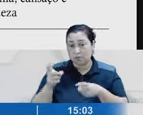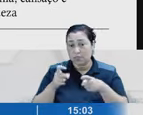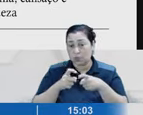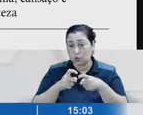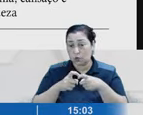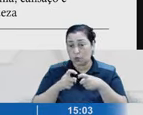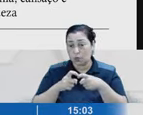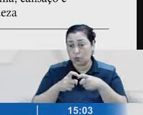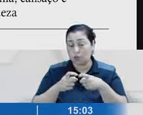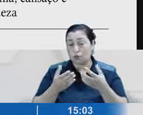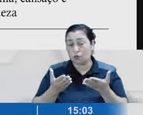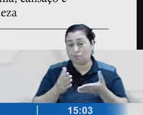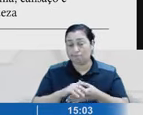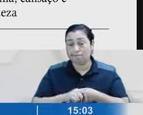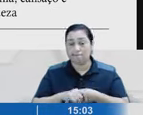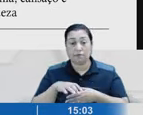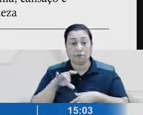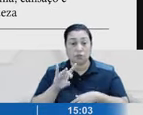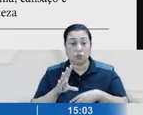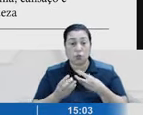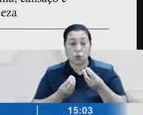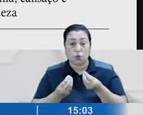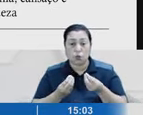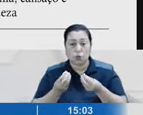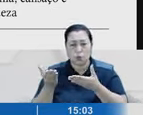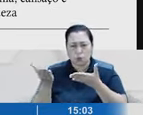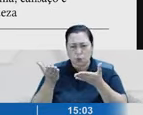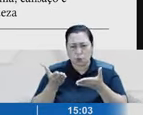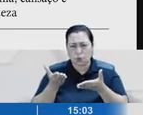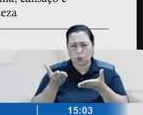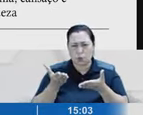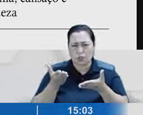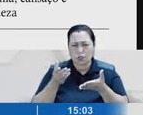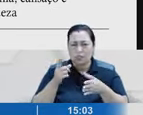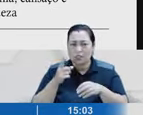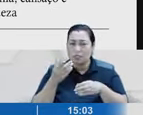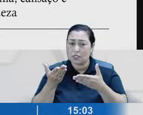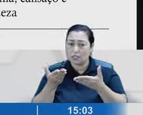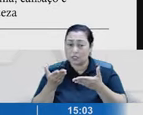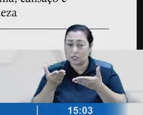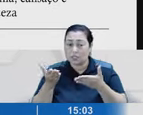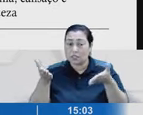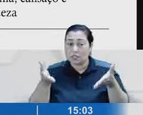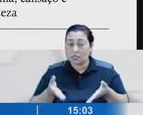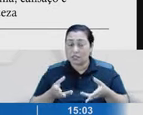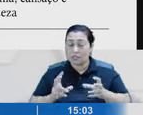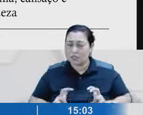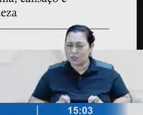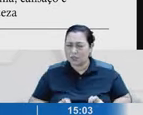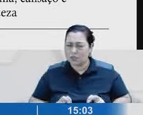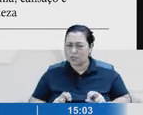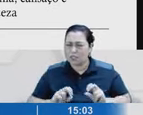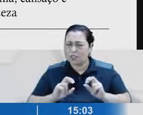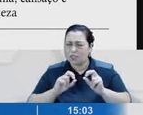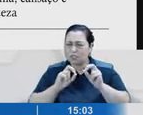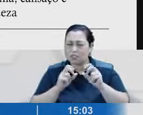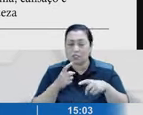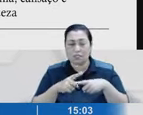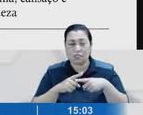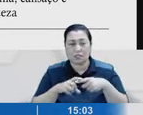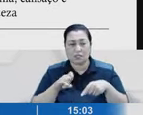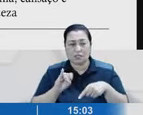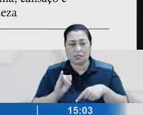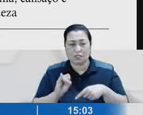do médico, né? Só que muitas vezes, quando chega essa hora, já é um câncer avançado, porque se tem